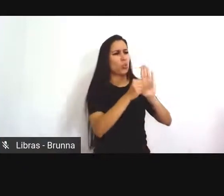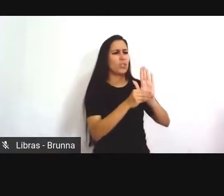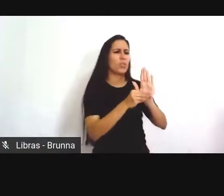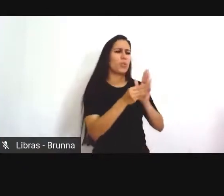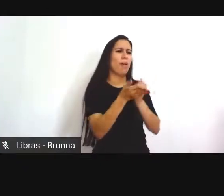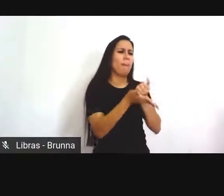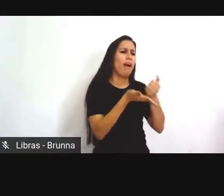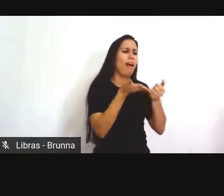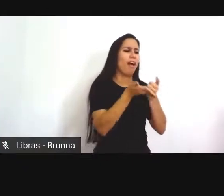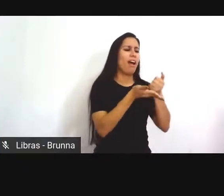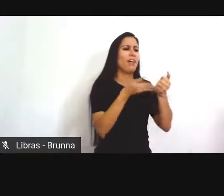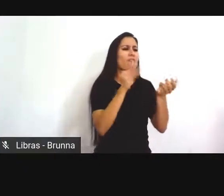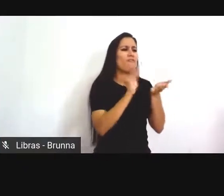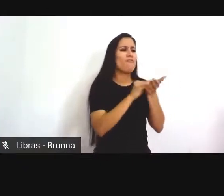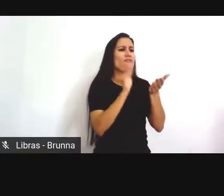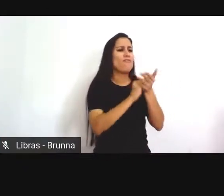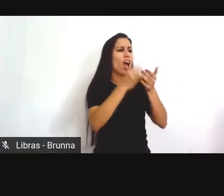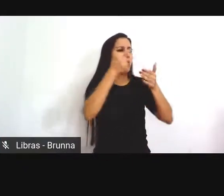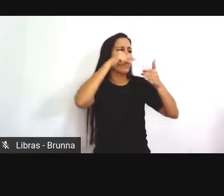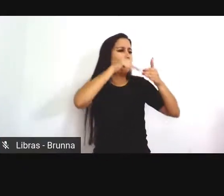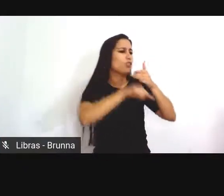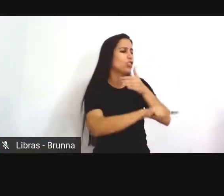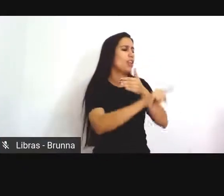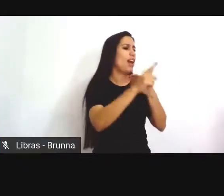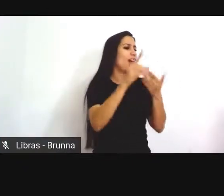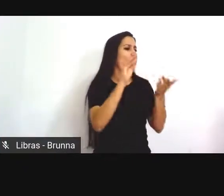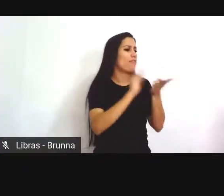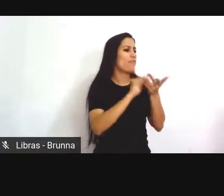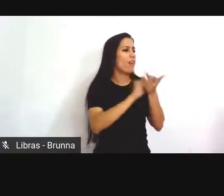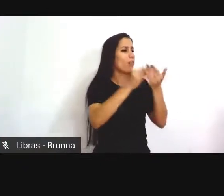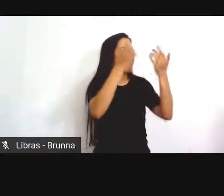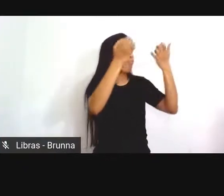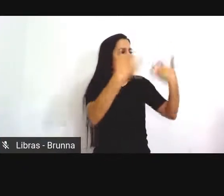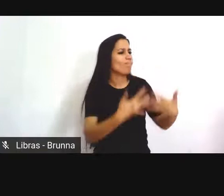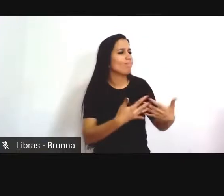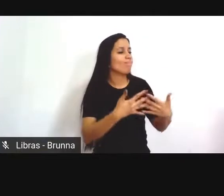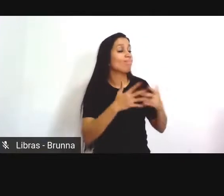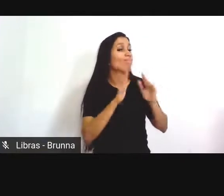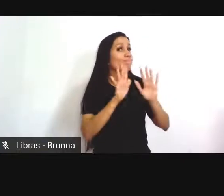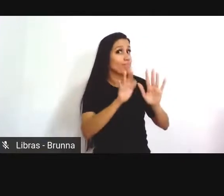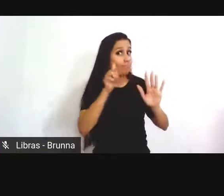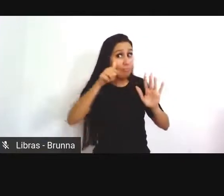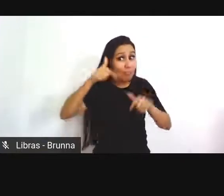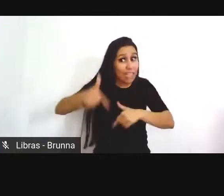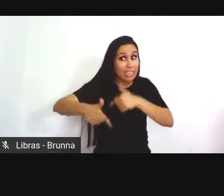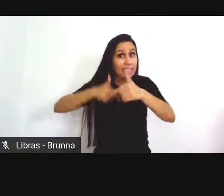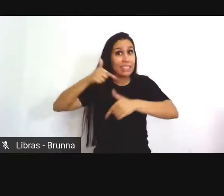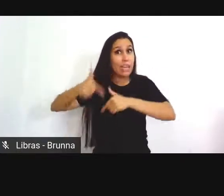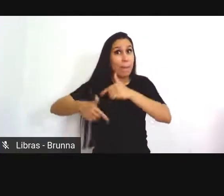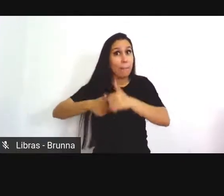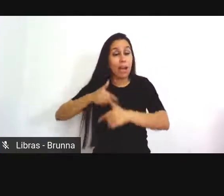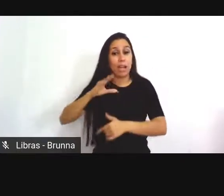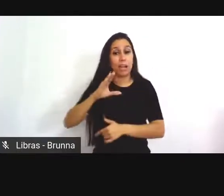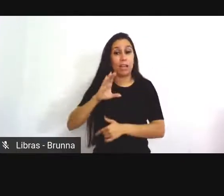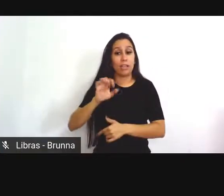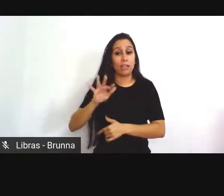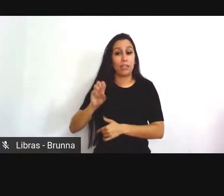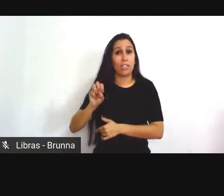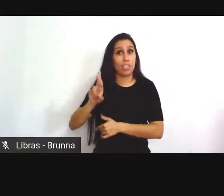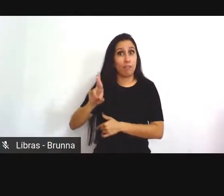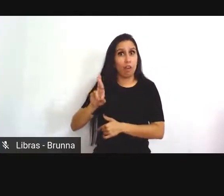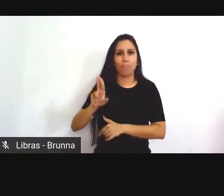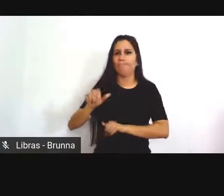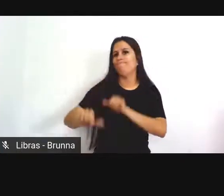sem profundidade alguma. E esse trabalho do CEFOR realmente me deu fontes, me deu